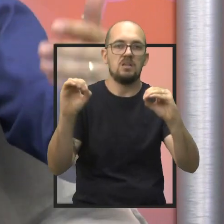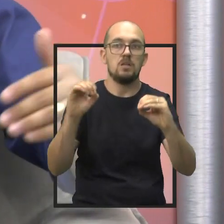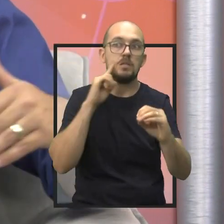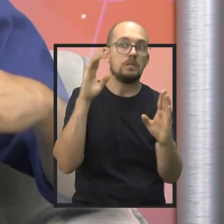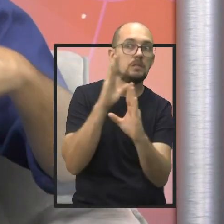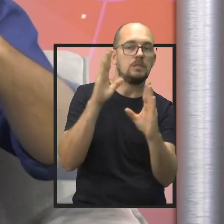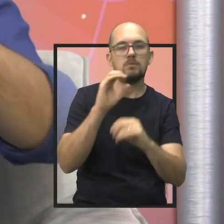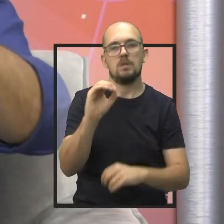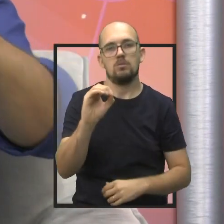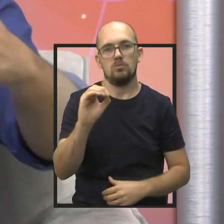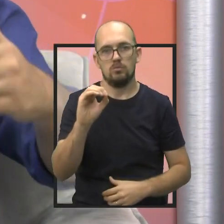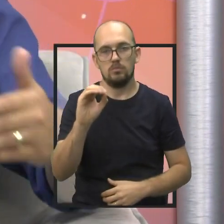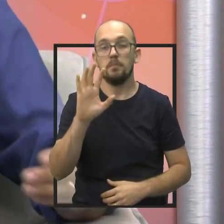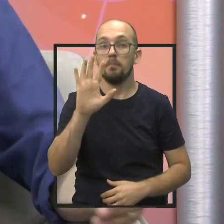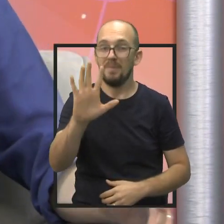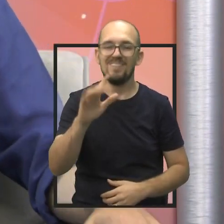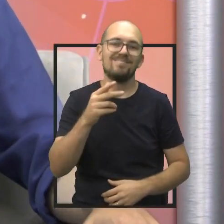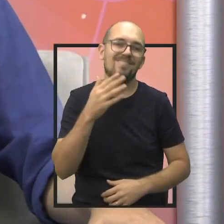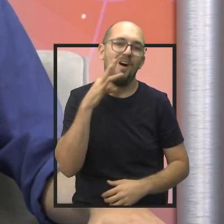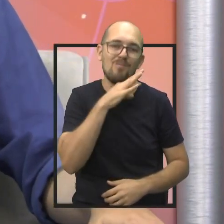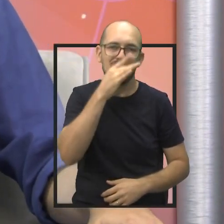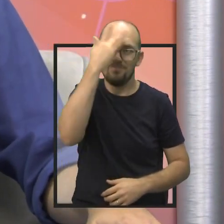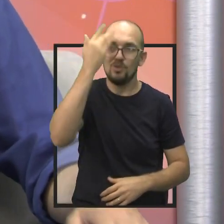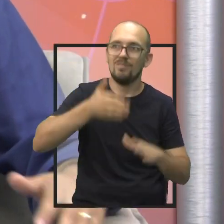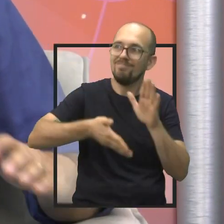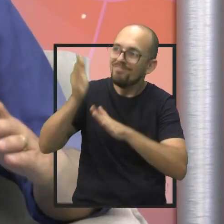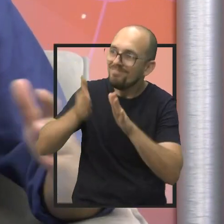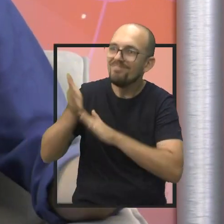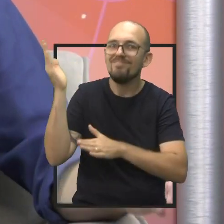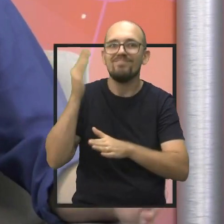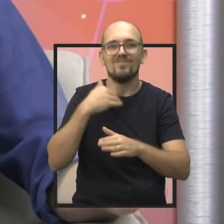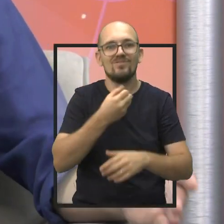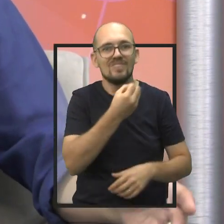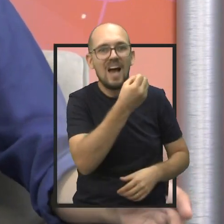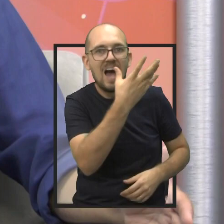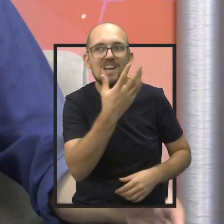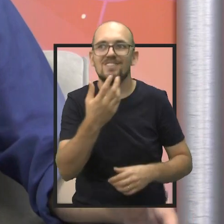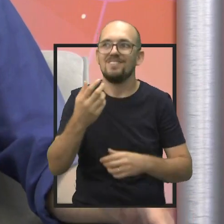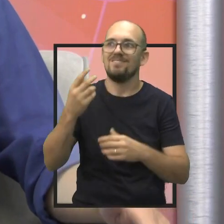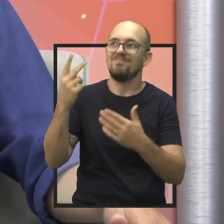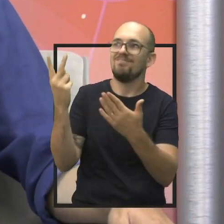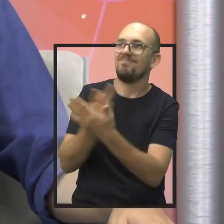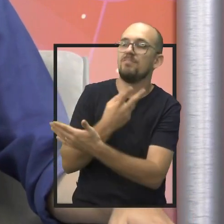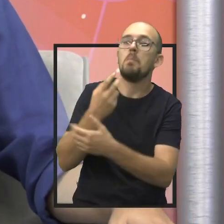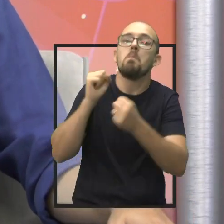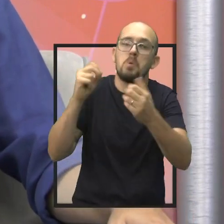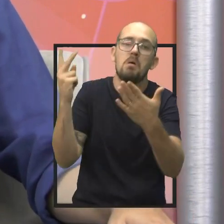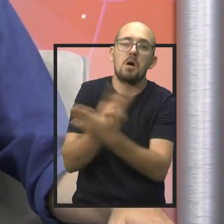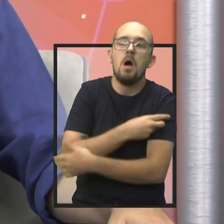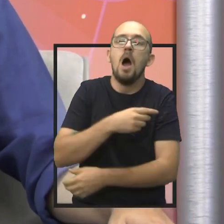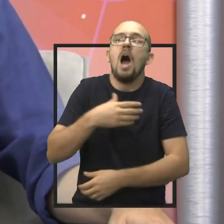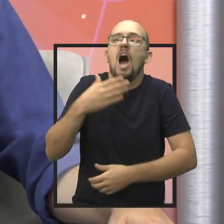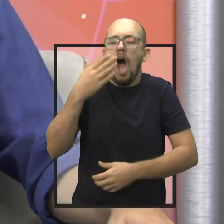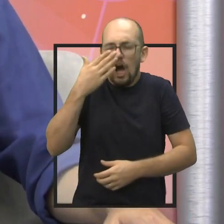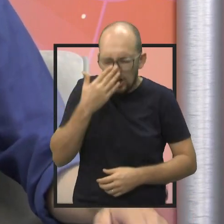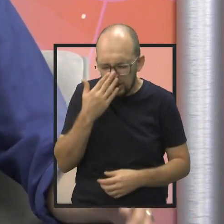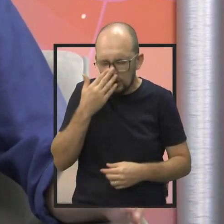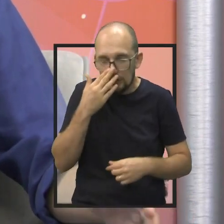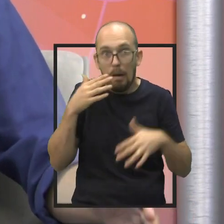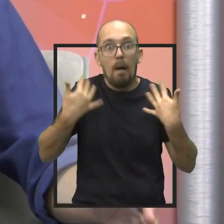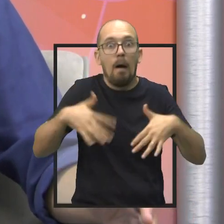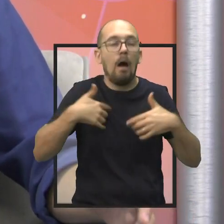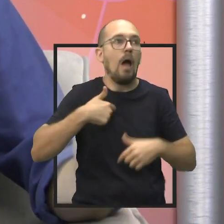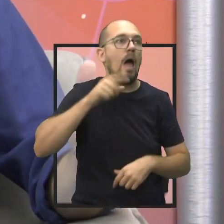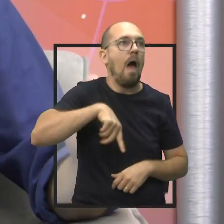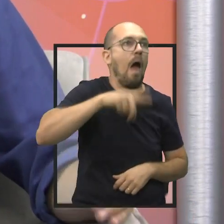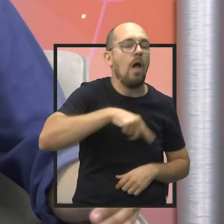pessoas se locomovem, as pessoas viajam e assim, é inevitável que apareça algum caso suspeito, algum caso confirmado. O